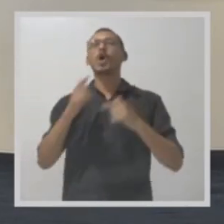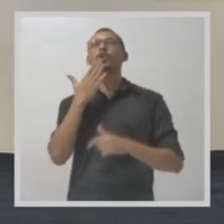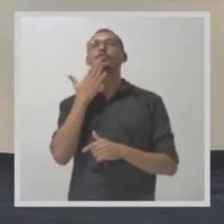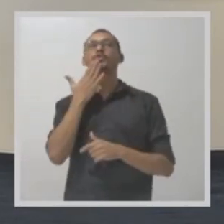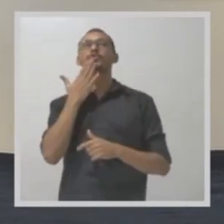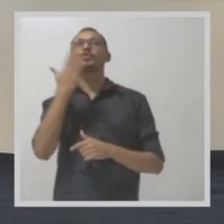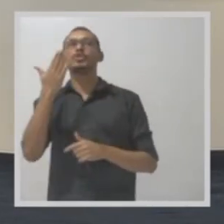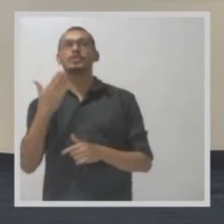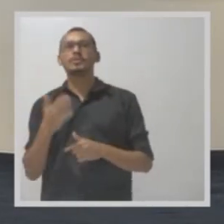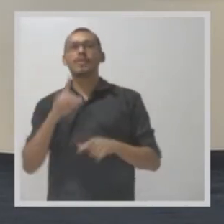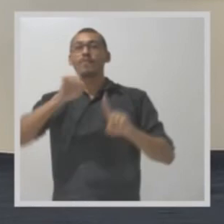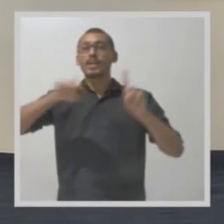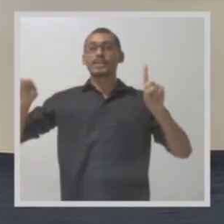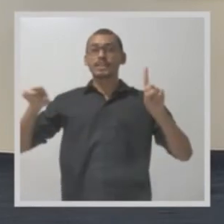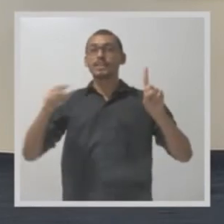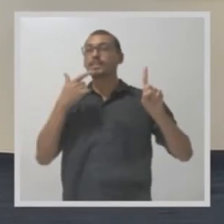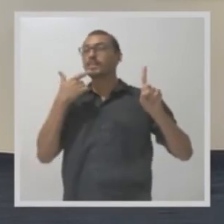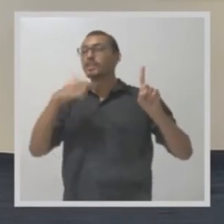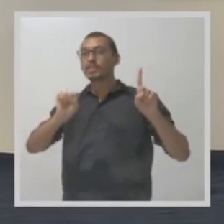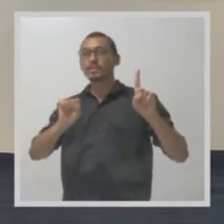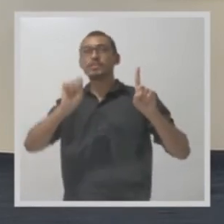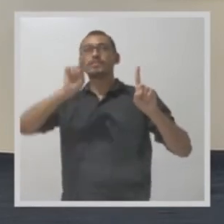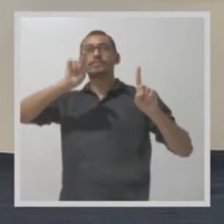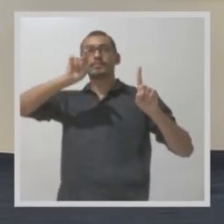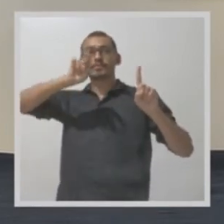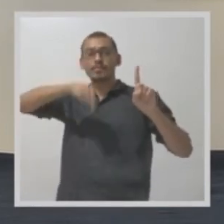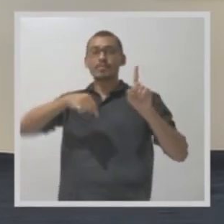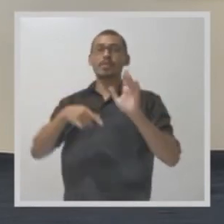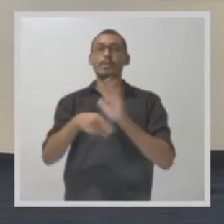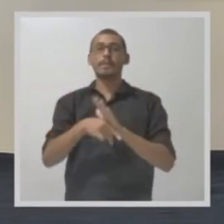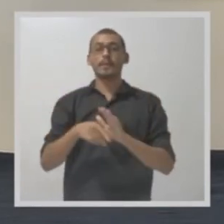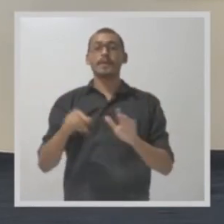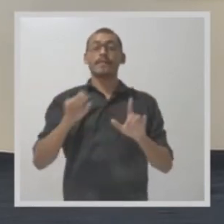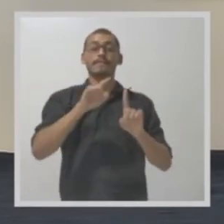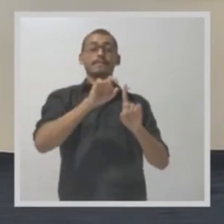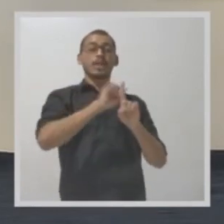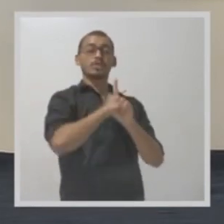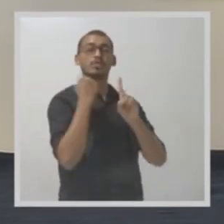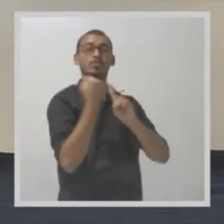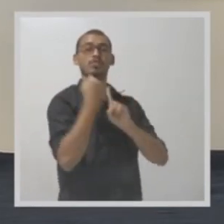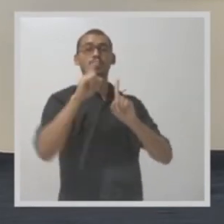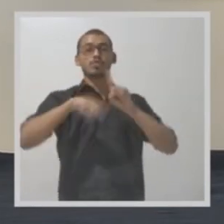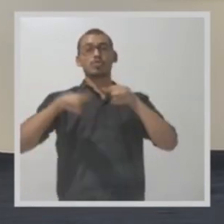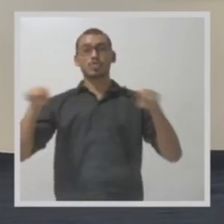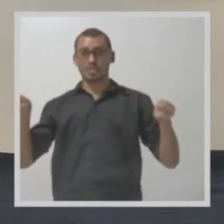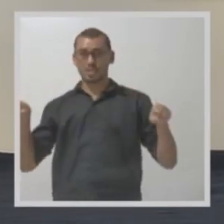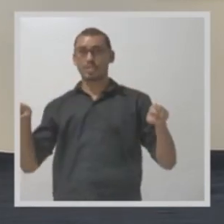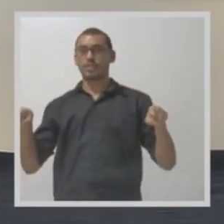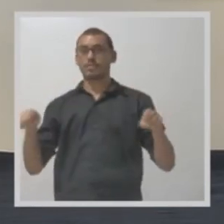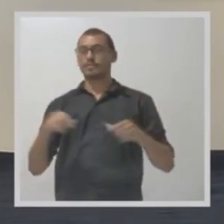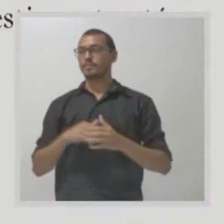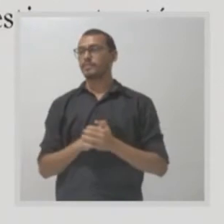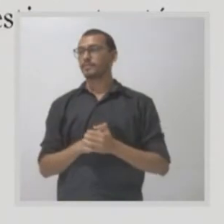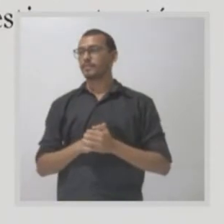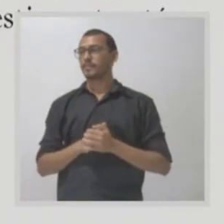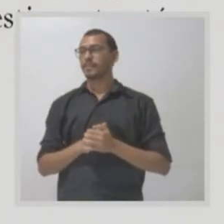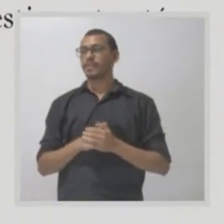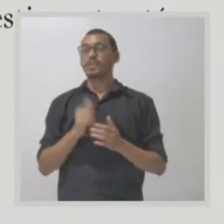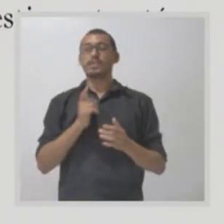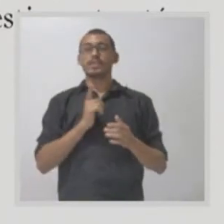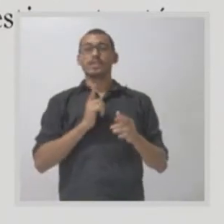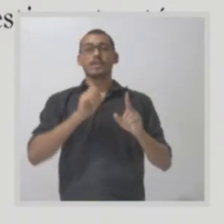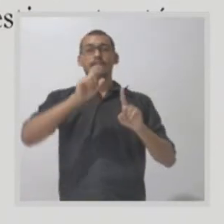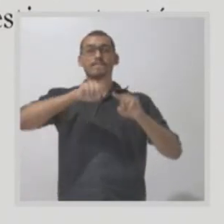variedade linguística também são as variedades sociais. Vamos lá no slide. São as